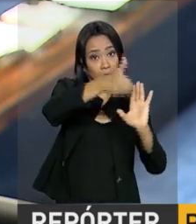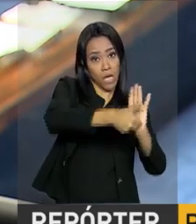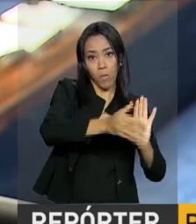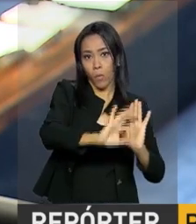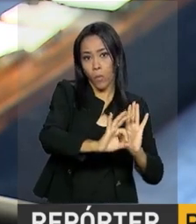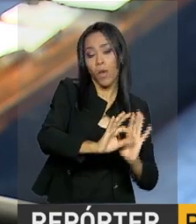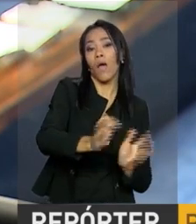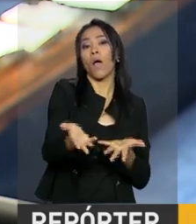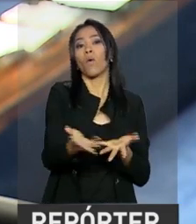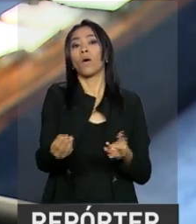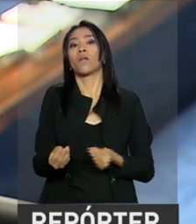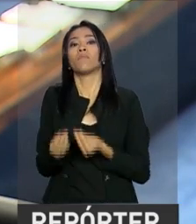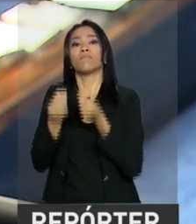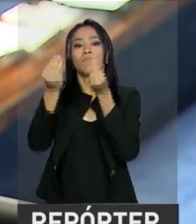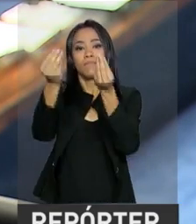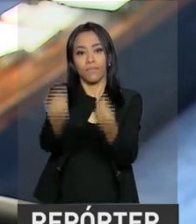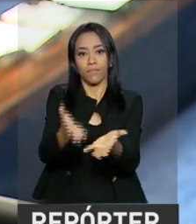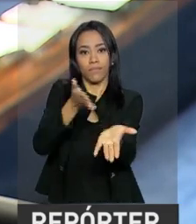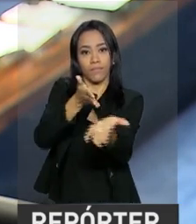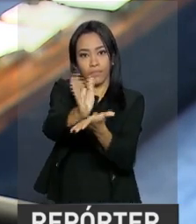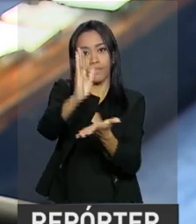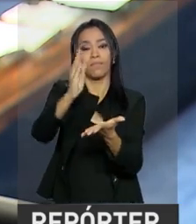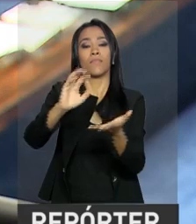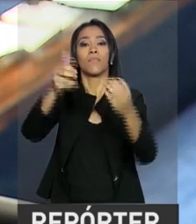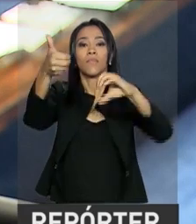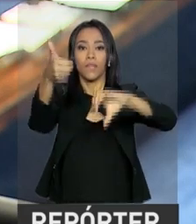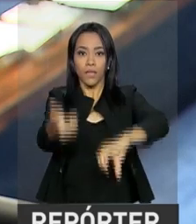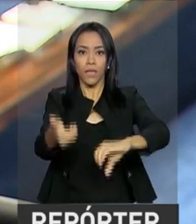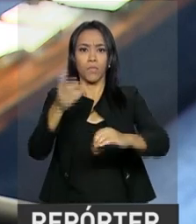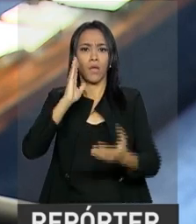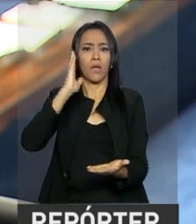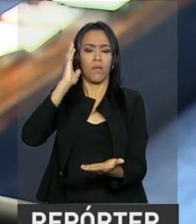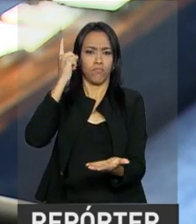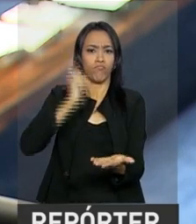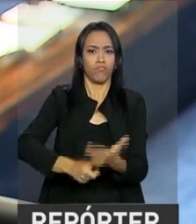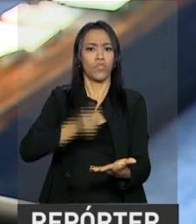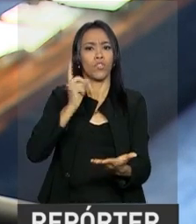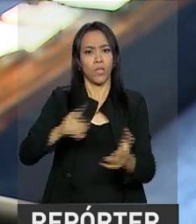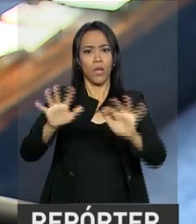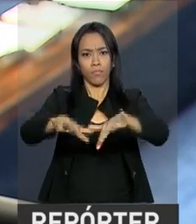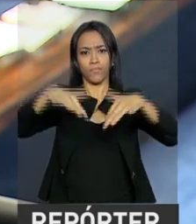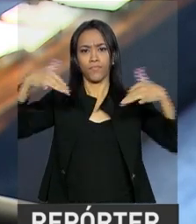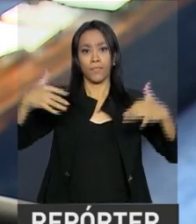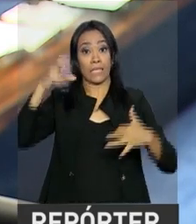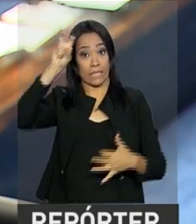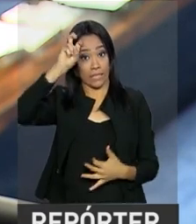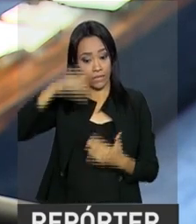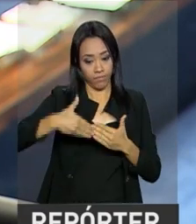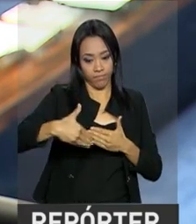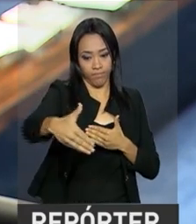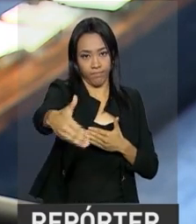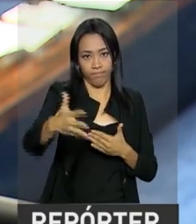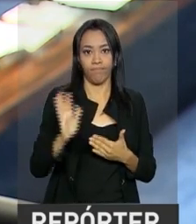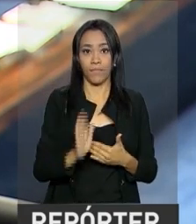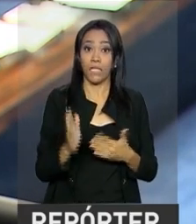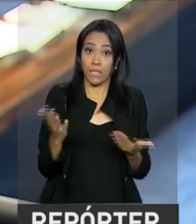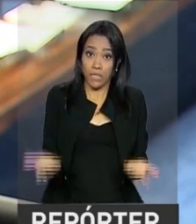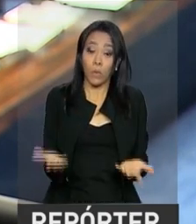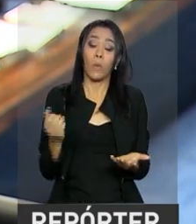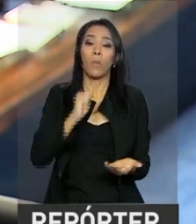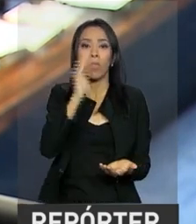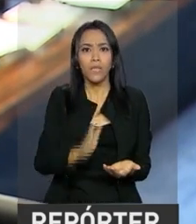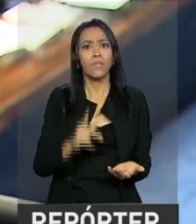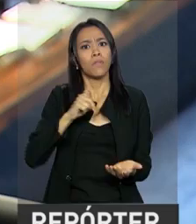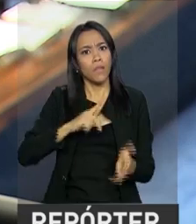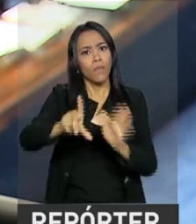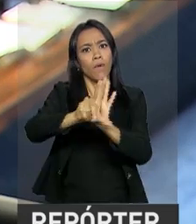segue agora para a promulgação do Congresso Nacional em sessão marcada para esta quintafeira a partir daí o Brasil já passa a ter uma